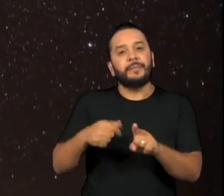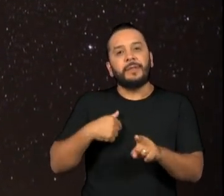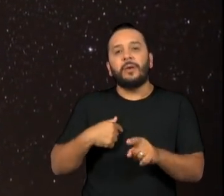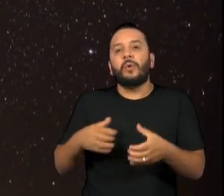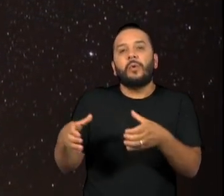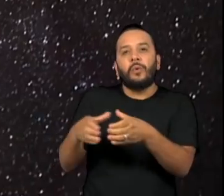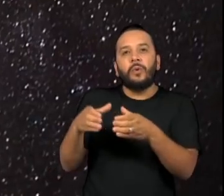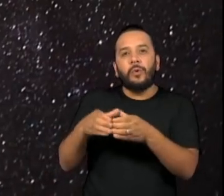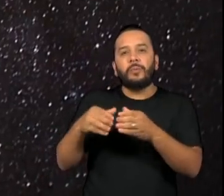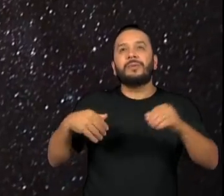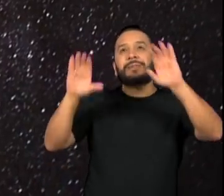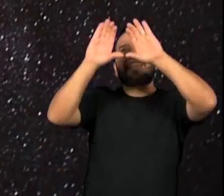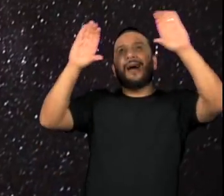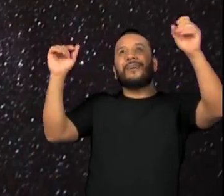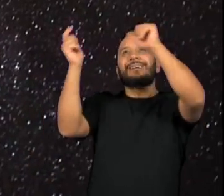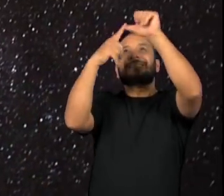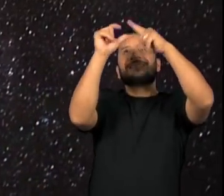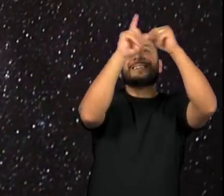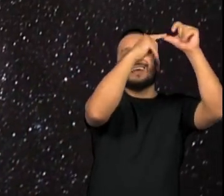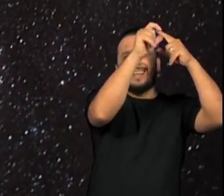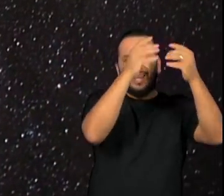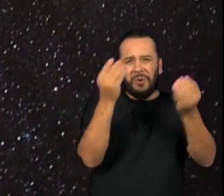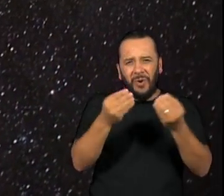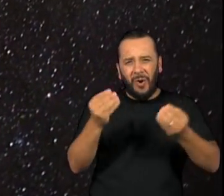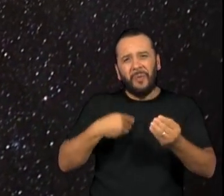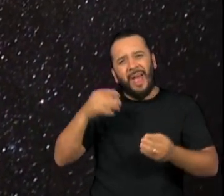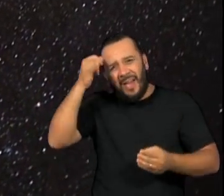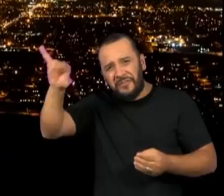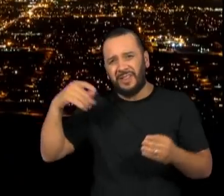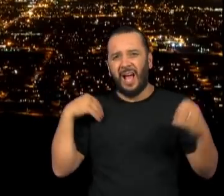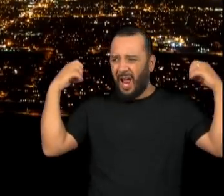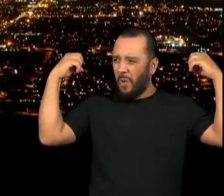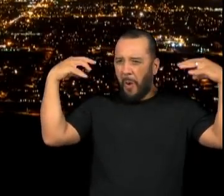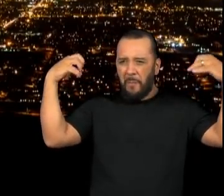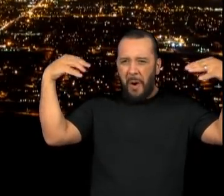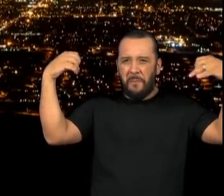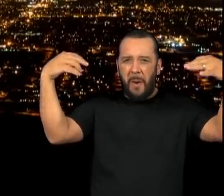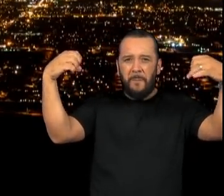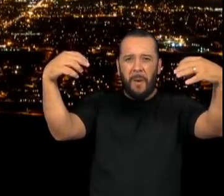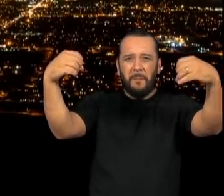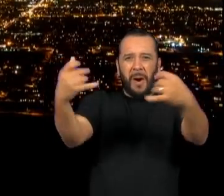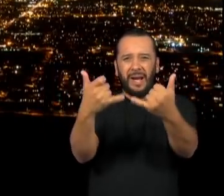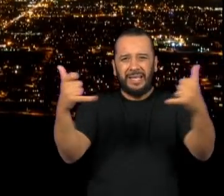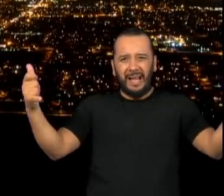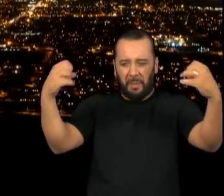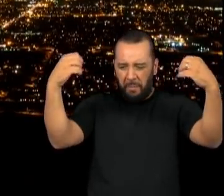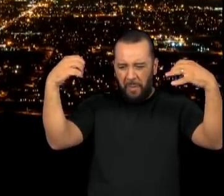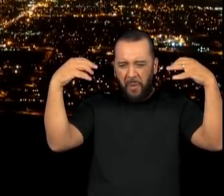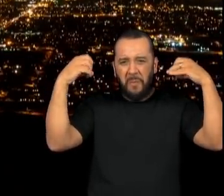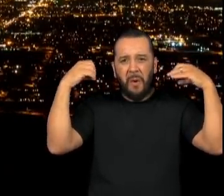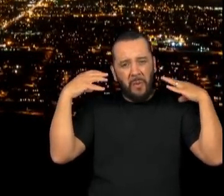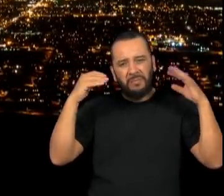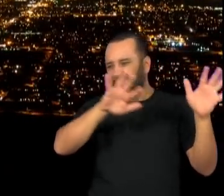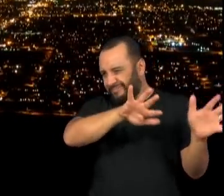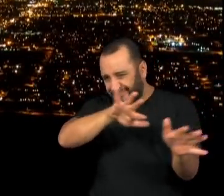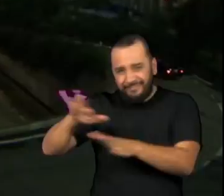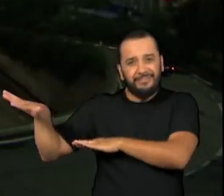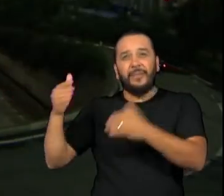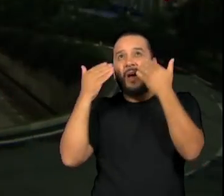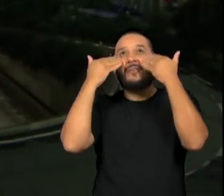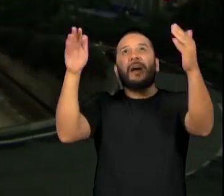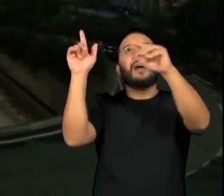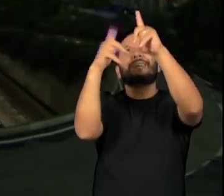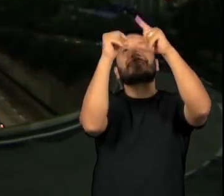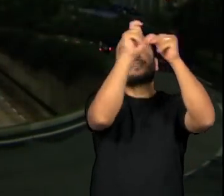Estrelados do Brasil, que promove o combate à poluição luminosa nas cidades causada pelo excesso de luz